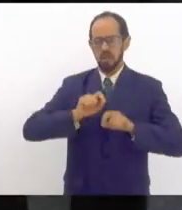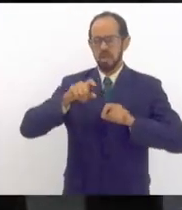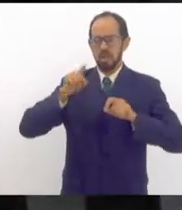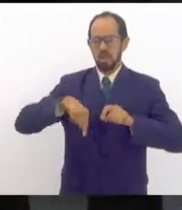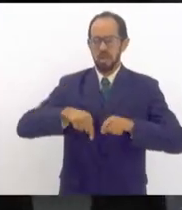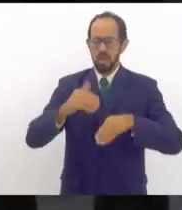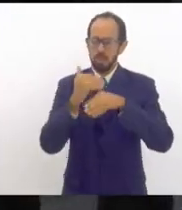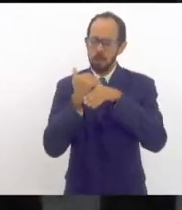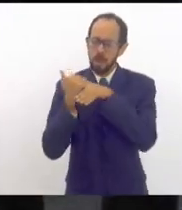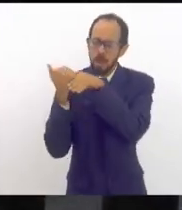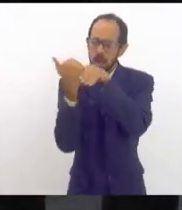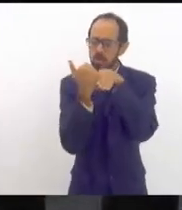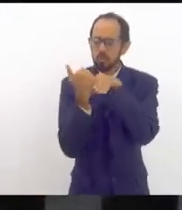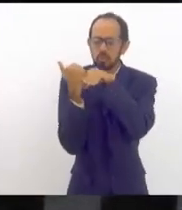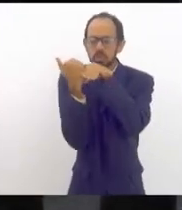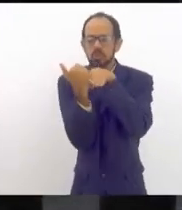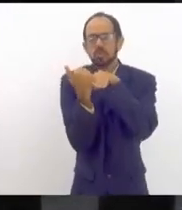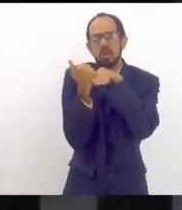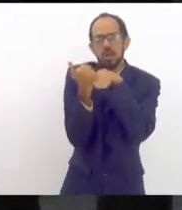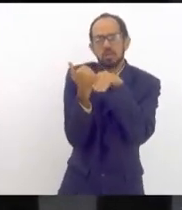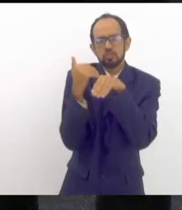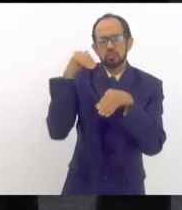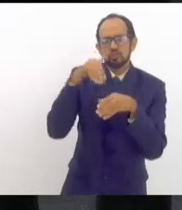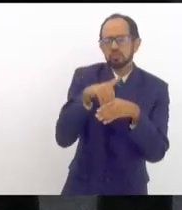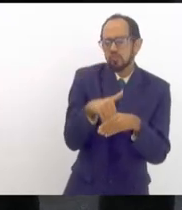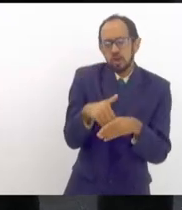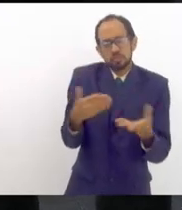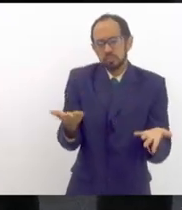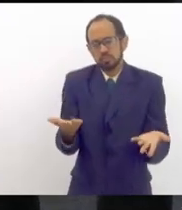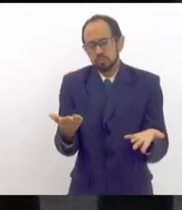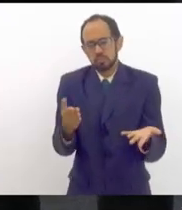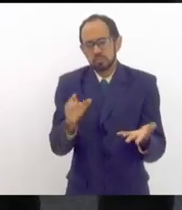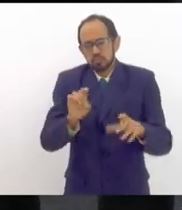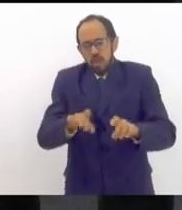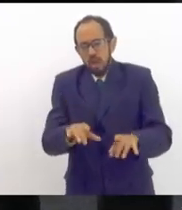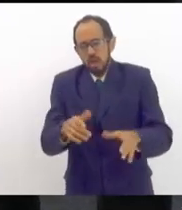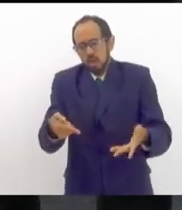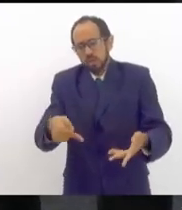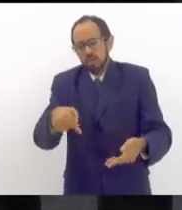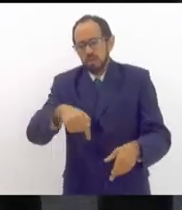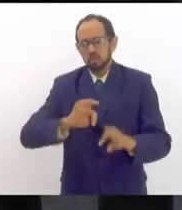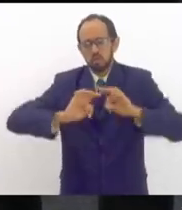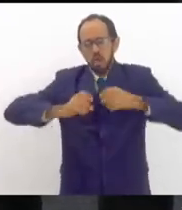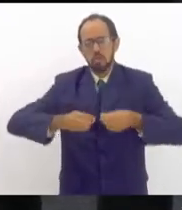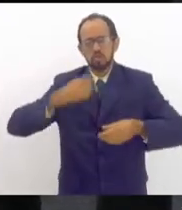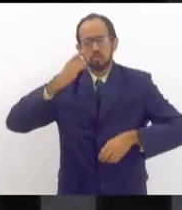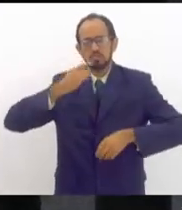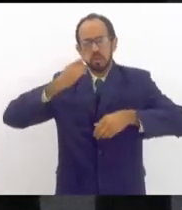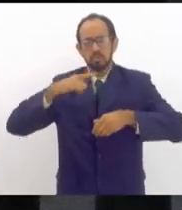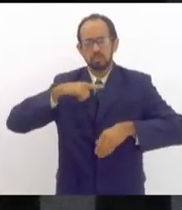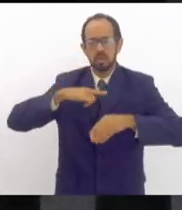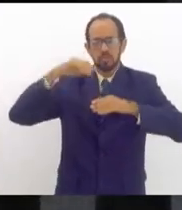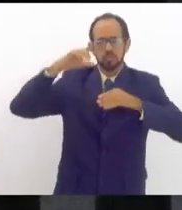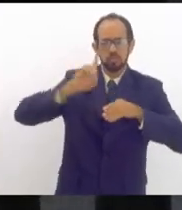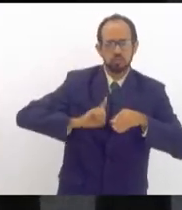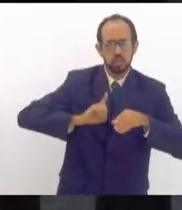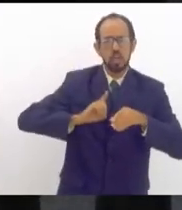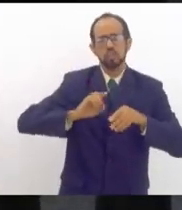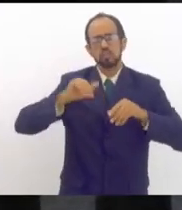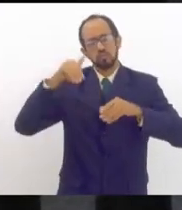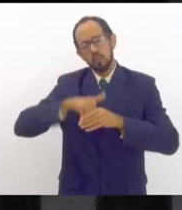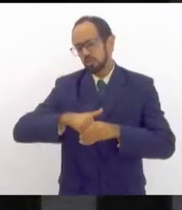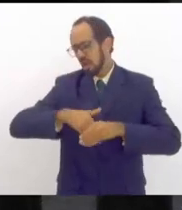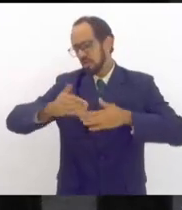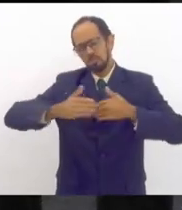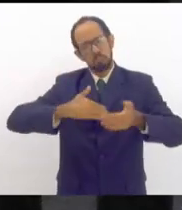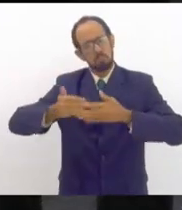uma equanimidade de votos aqui todos os deputados têm direito a votarem em quem